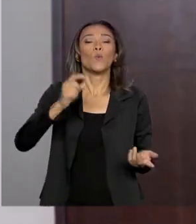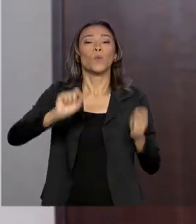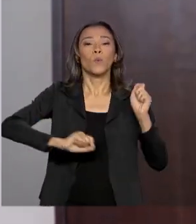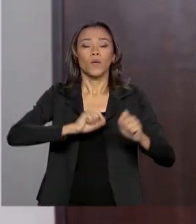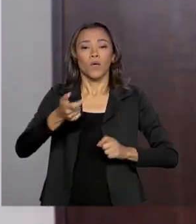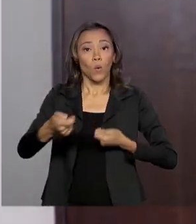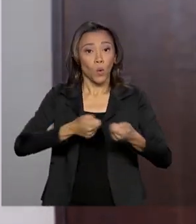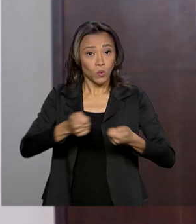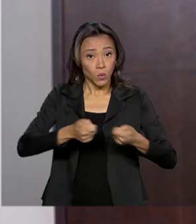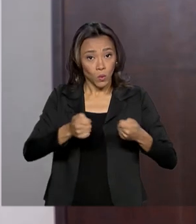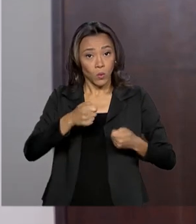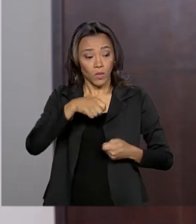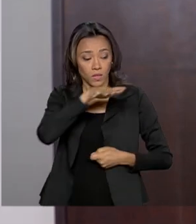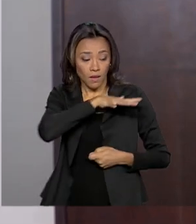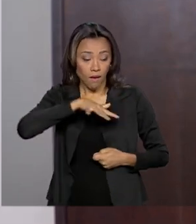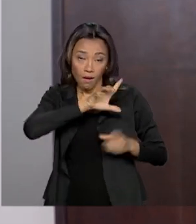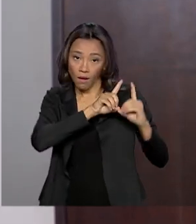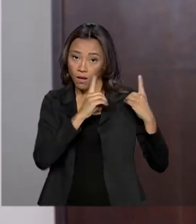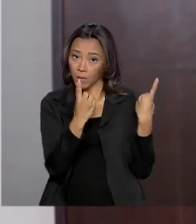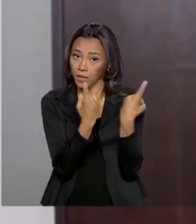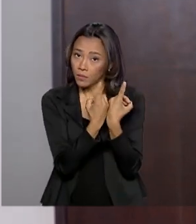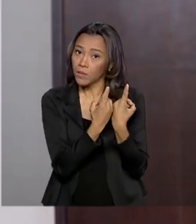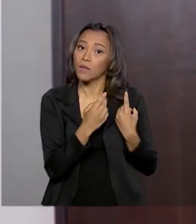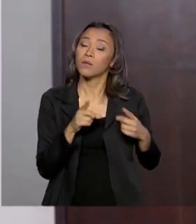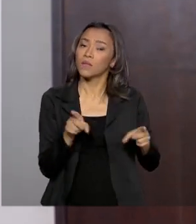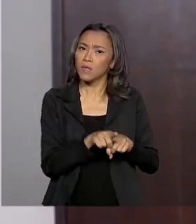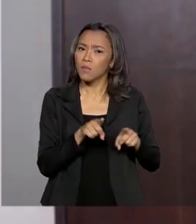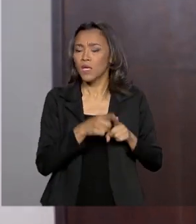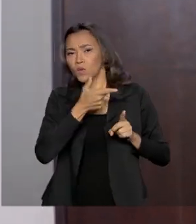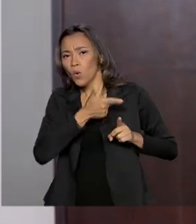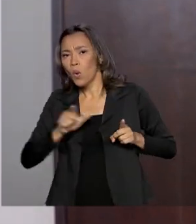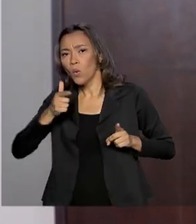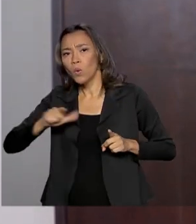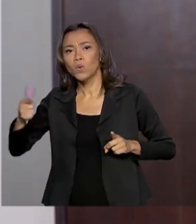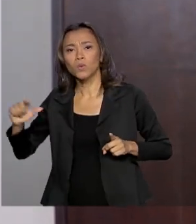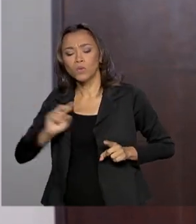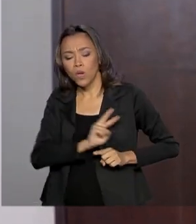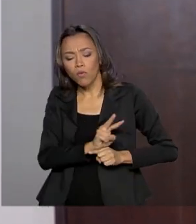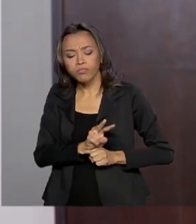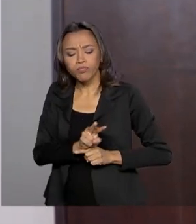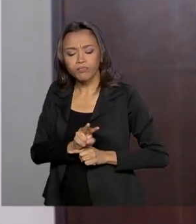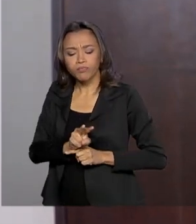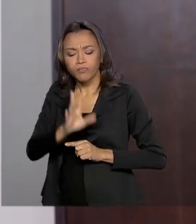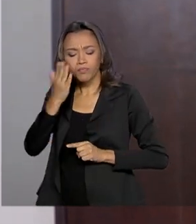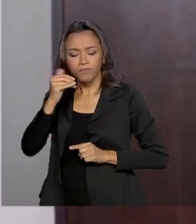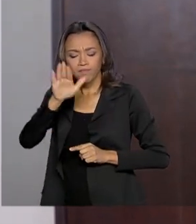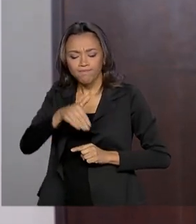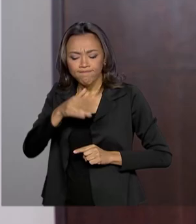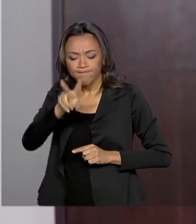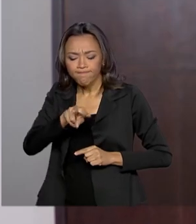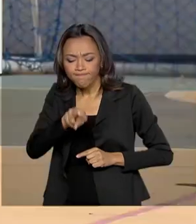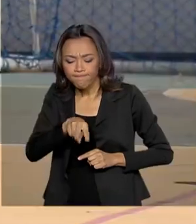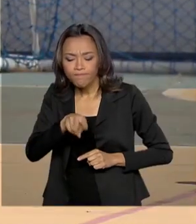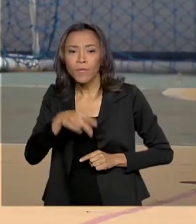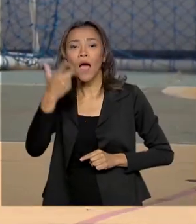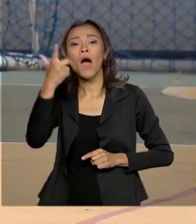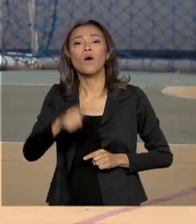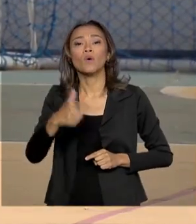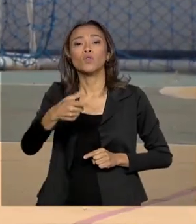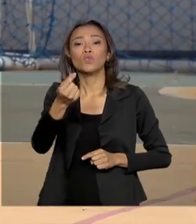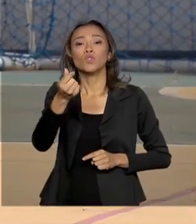do departamento, mas para os órgãos de controle com relação a todo o processo onde está sendo gasto esse recurso.